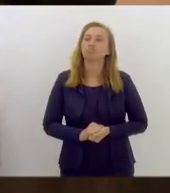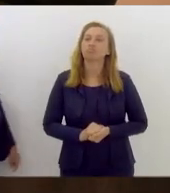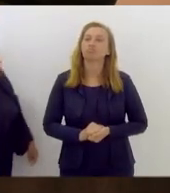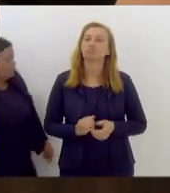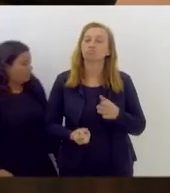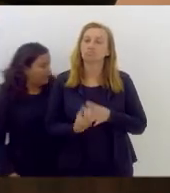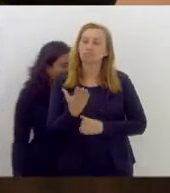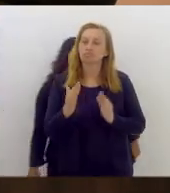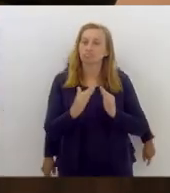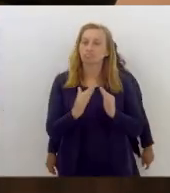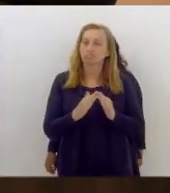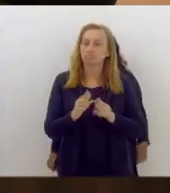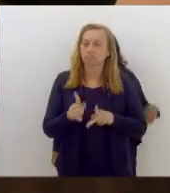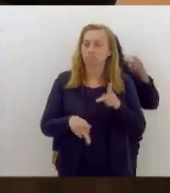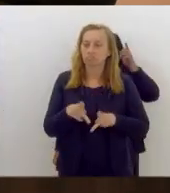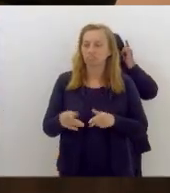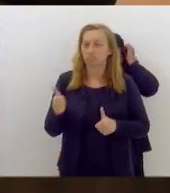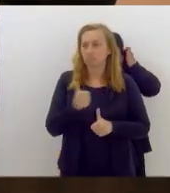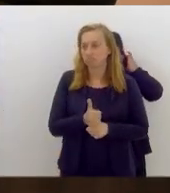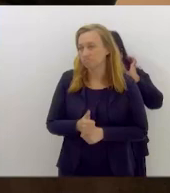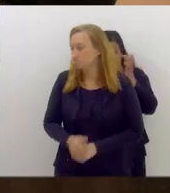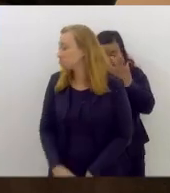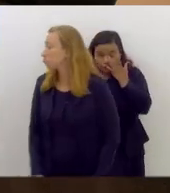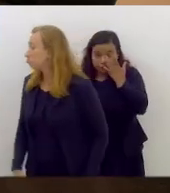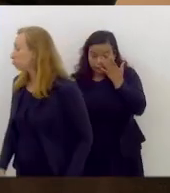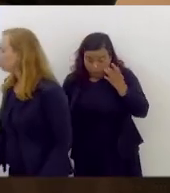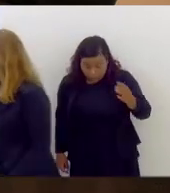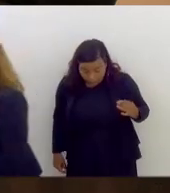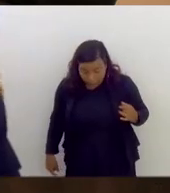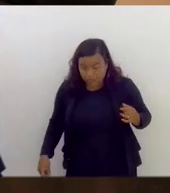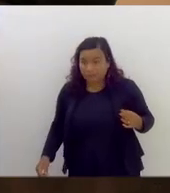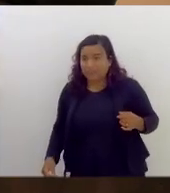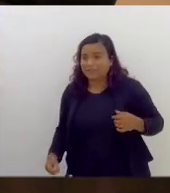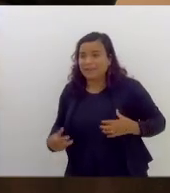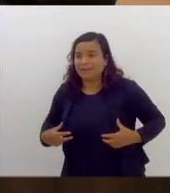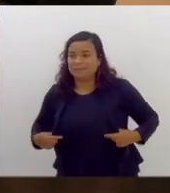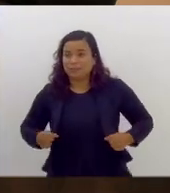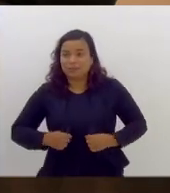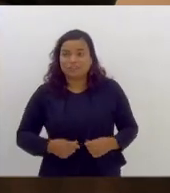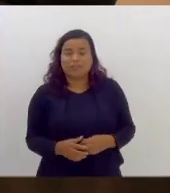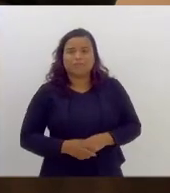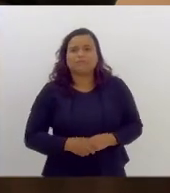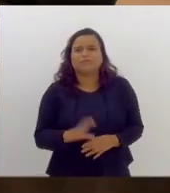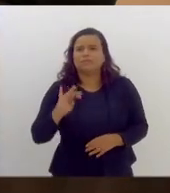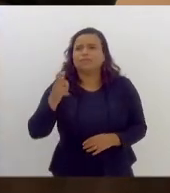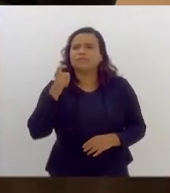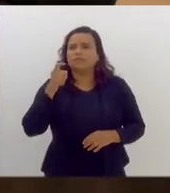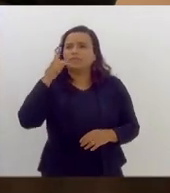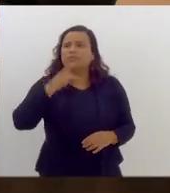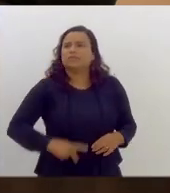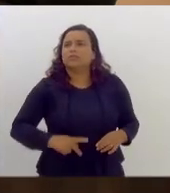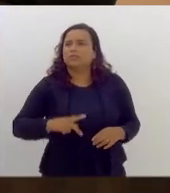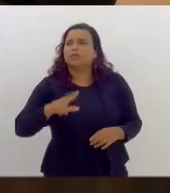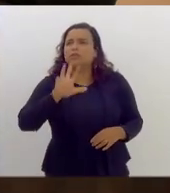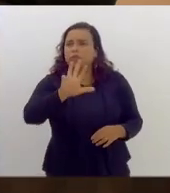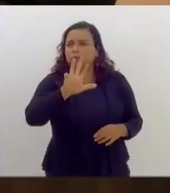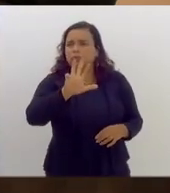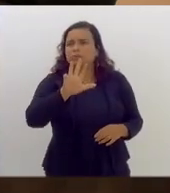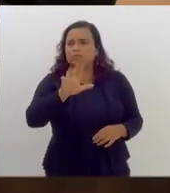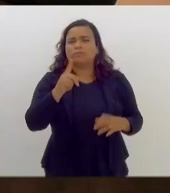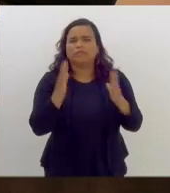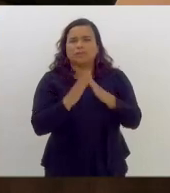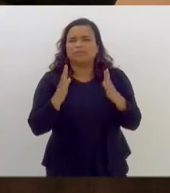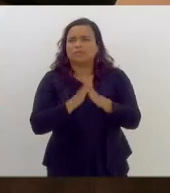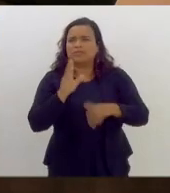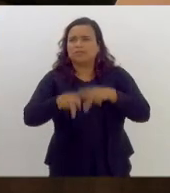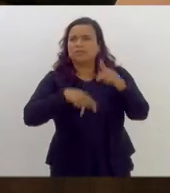de habitações populares pelo modelo autogestionário, que nos governos do presidente Lula, quando esse país teve uma política de Estado de habitação popular, no